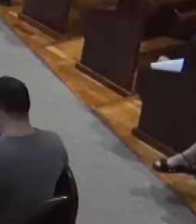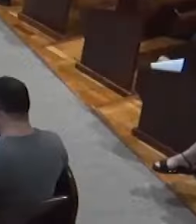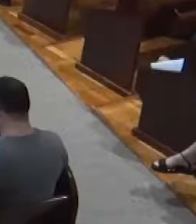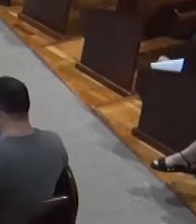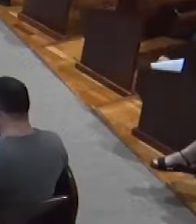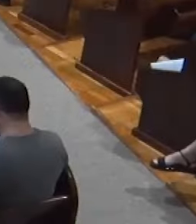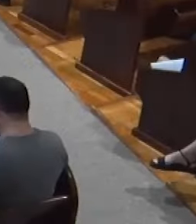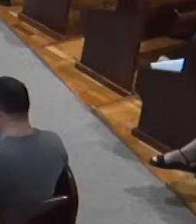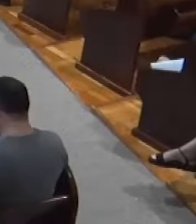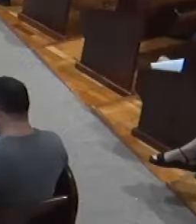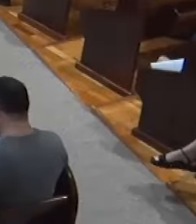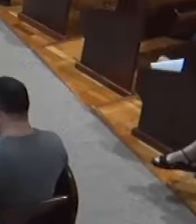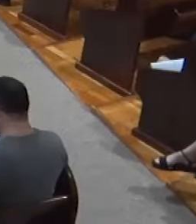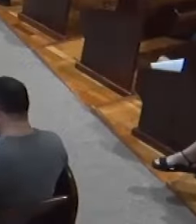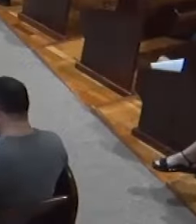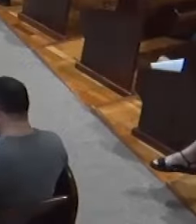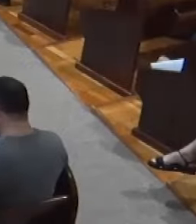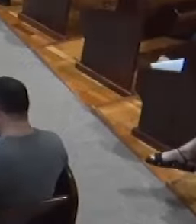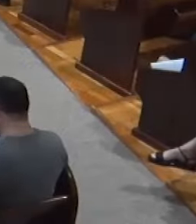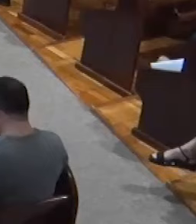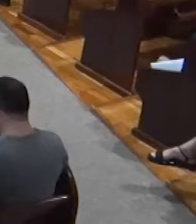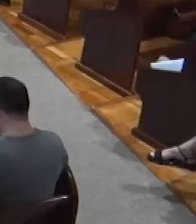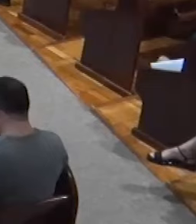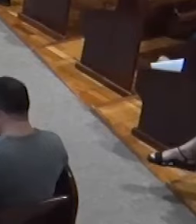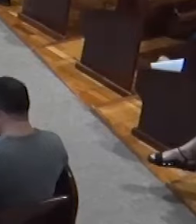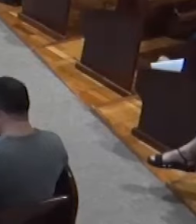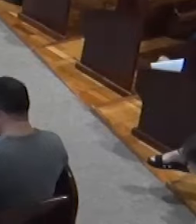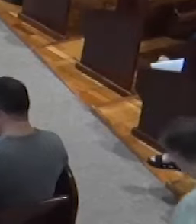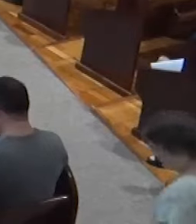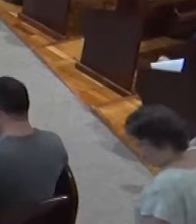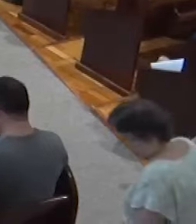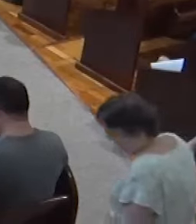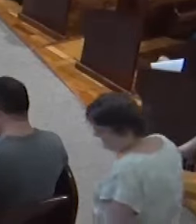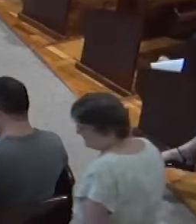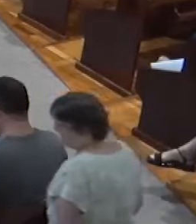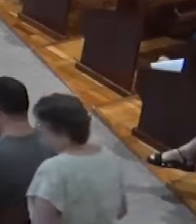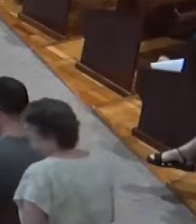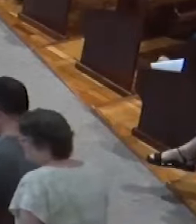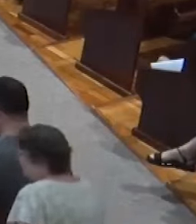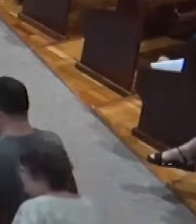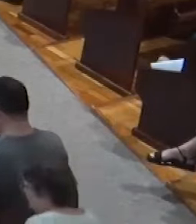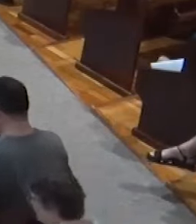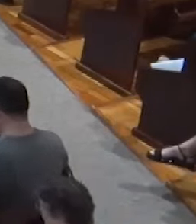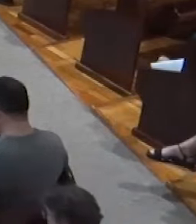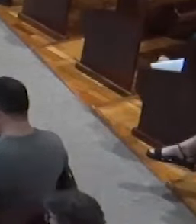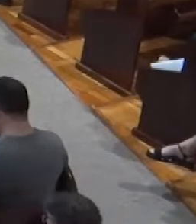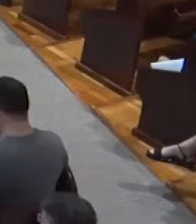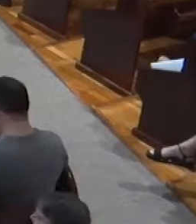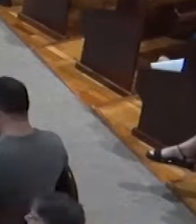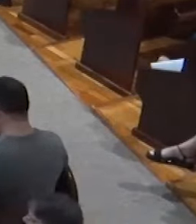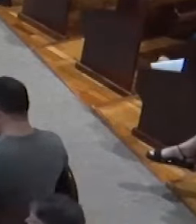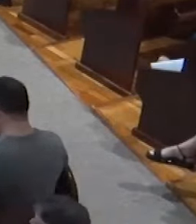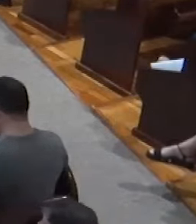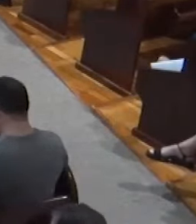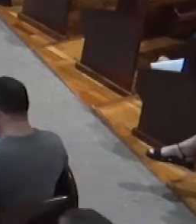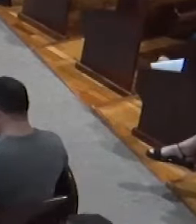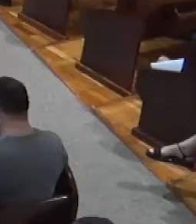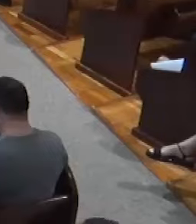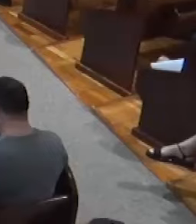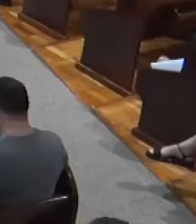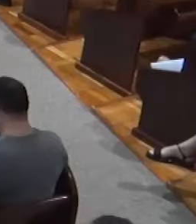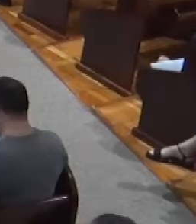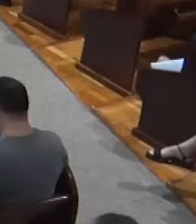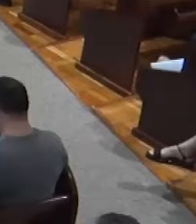vocês já tiveram oportunidade de ler no boletim o nosso estudo de hoje e o título